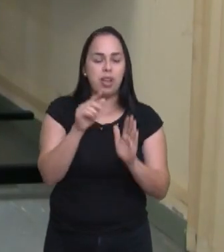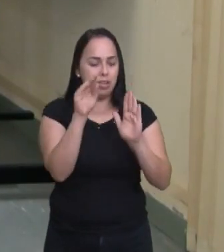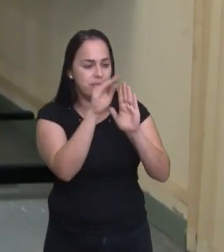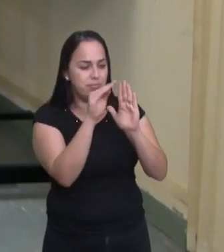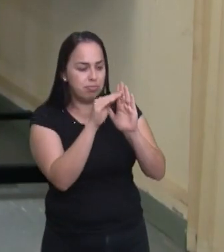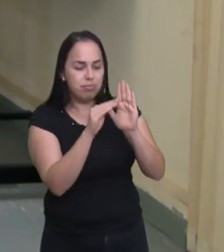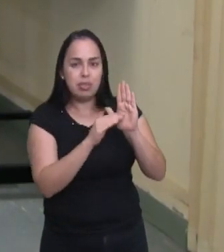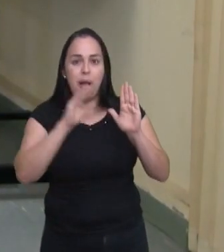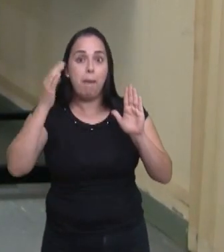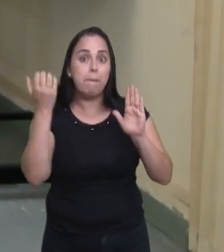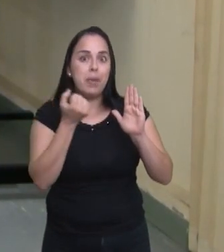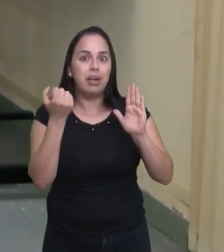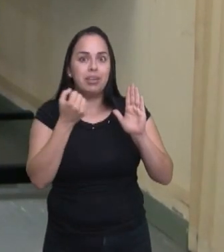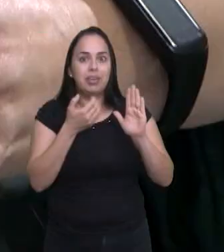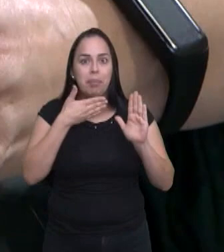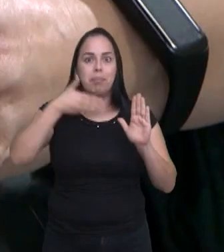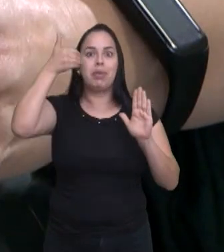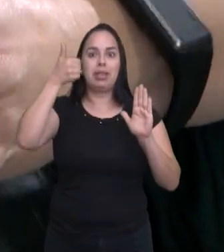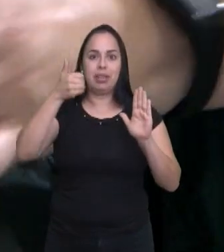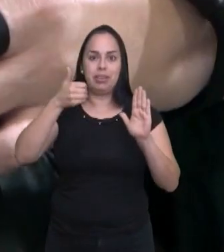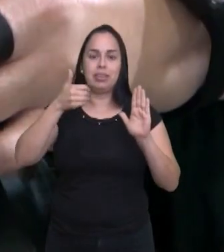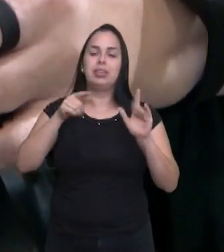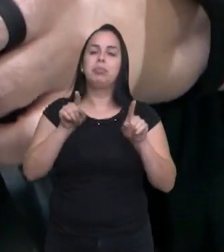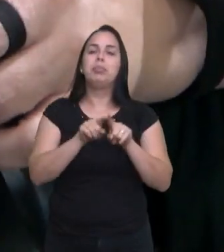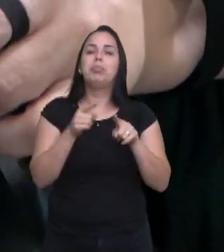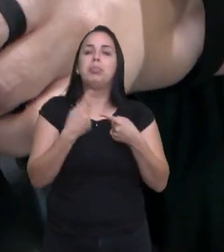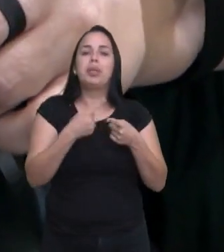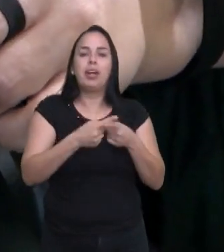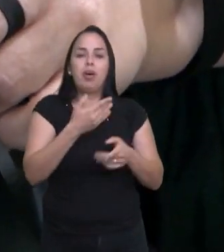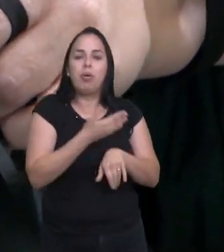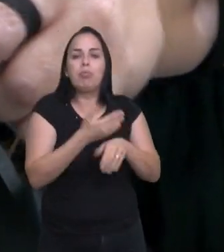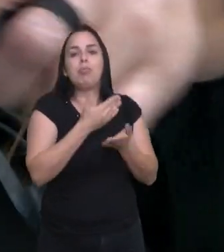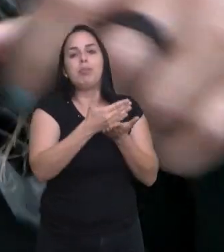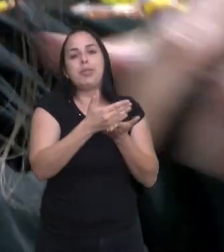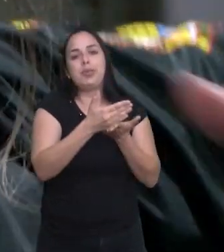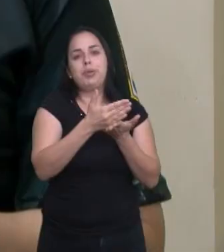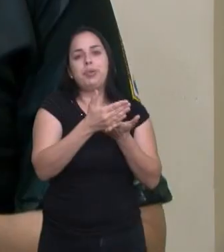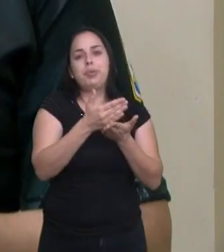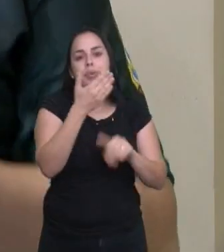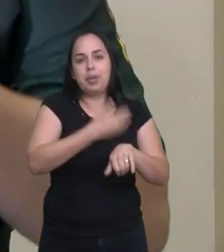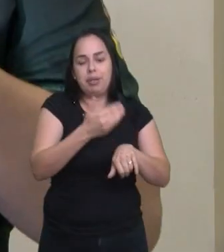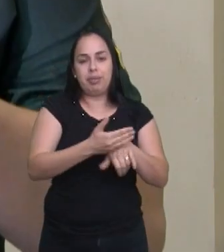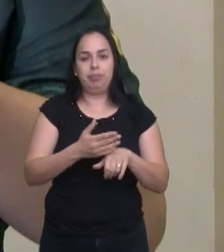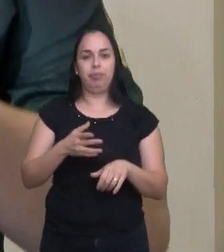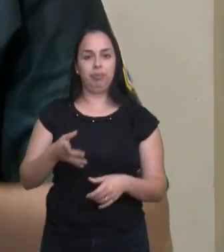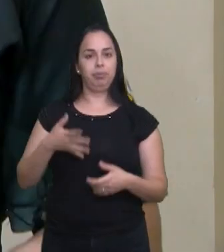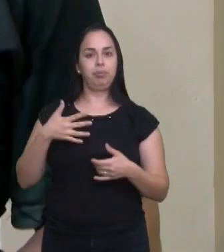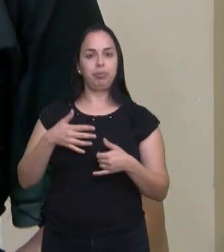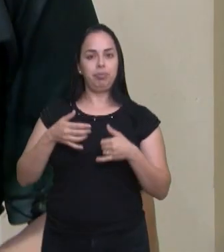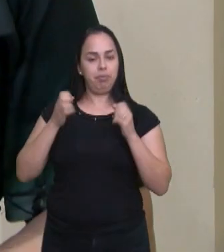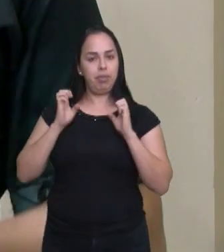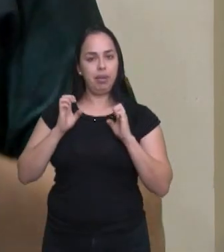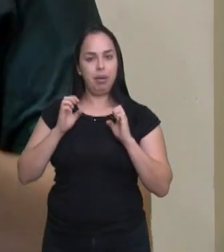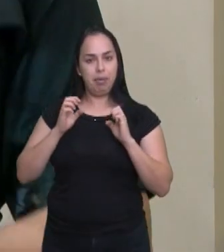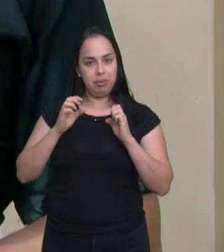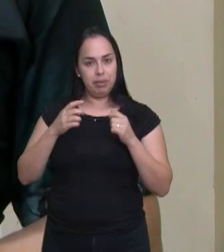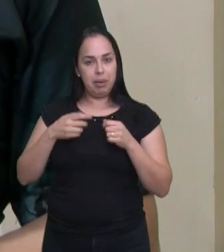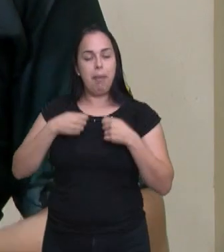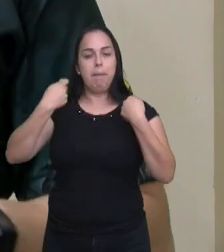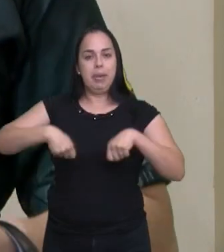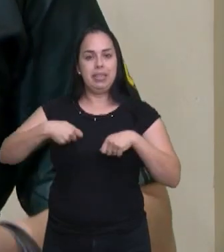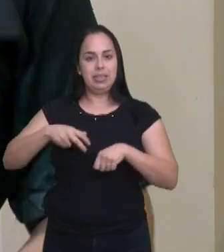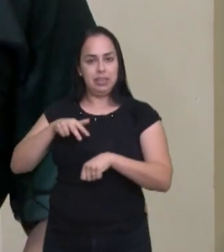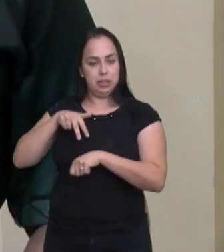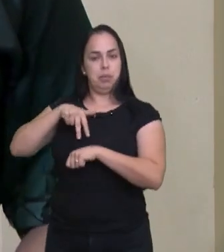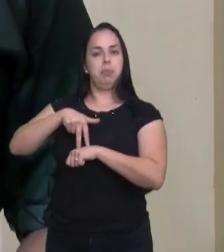consegue listar os benefícios adquiridos depois de começar os treinamentos de tiro com arco. A gente tem que ficar parado, manter a